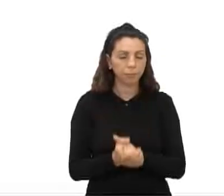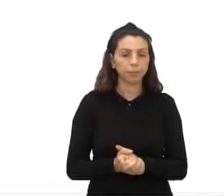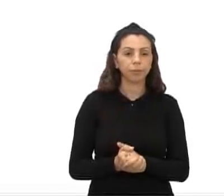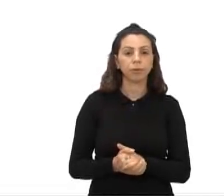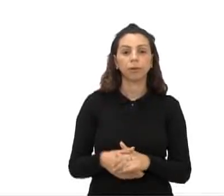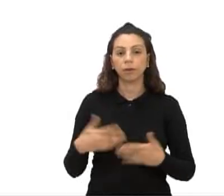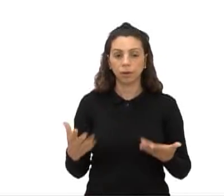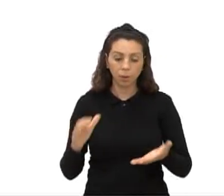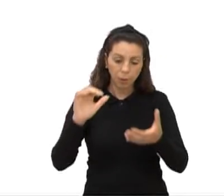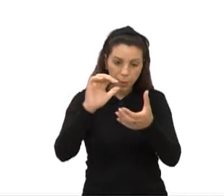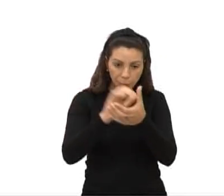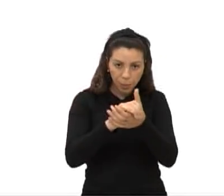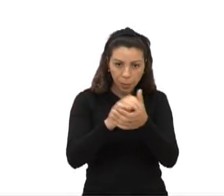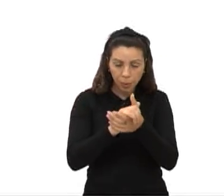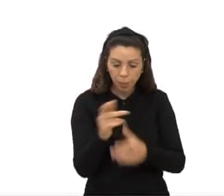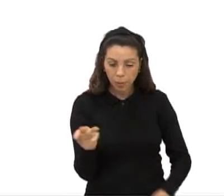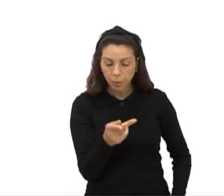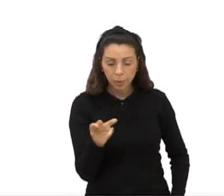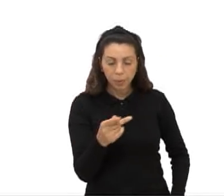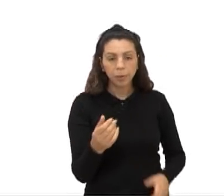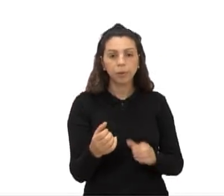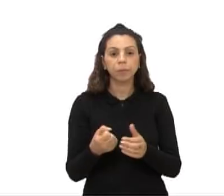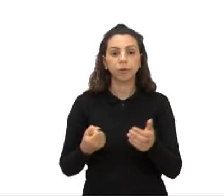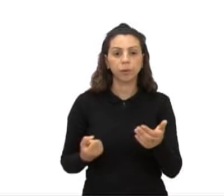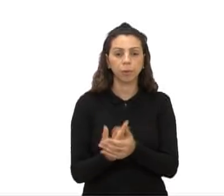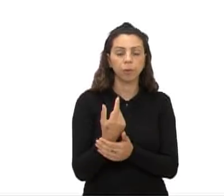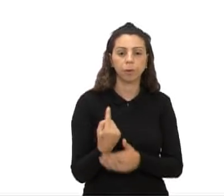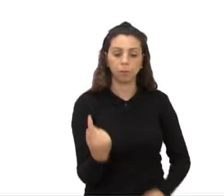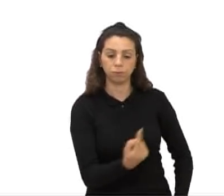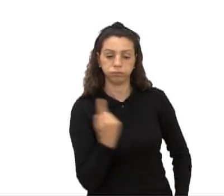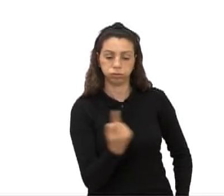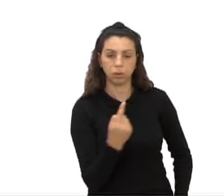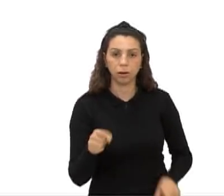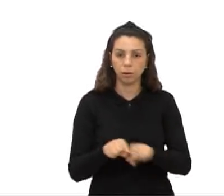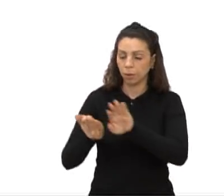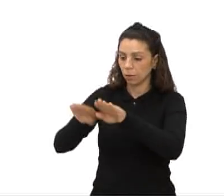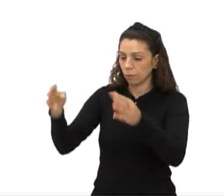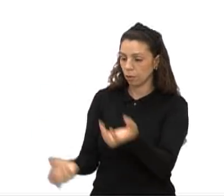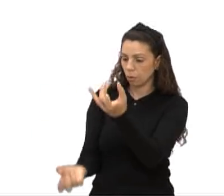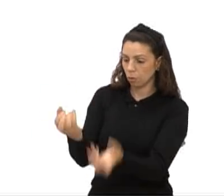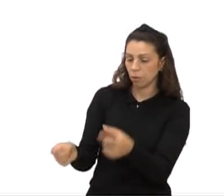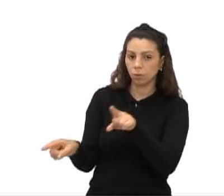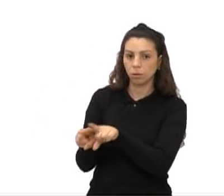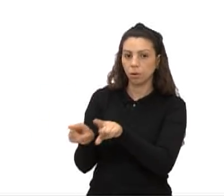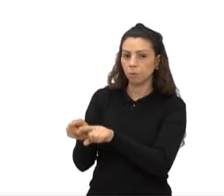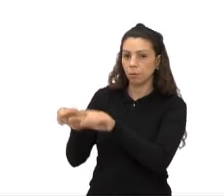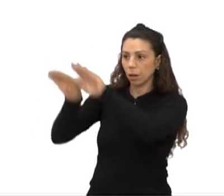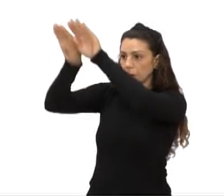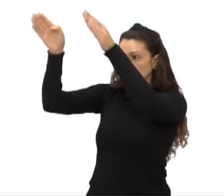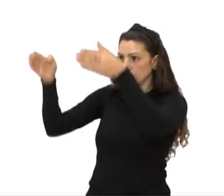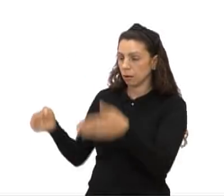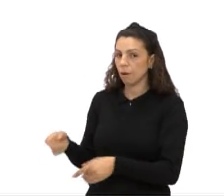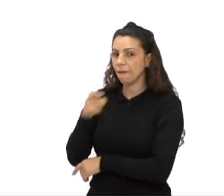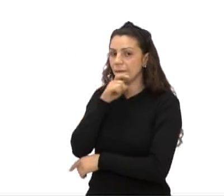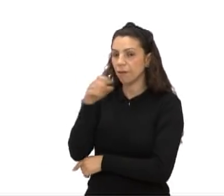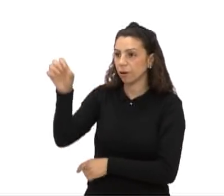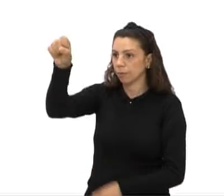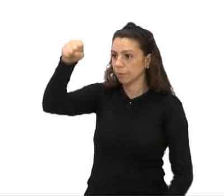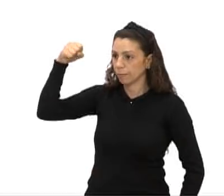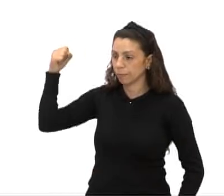ok? Então, vamos lá. No exercício 4, dá uma olhadinha nesse exercício, leiam com